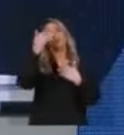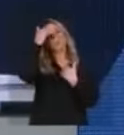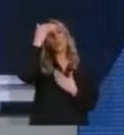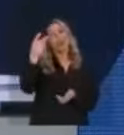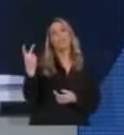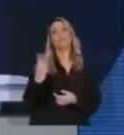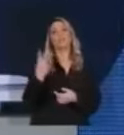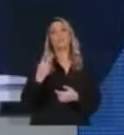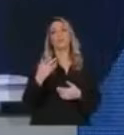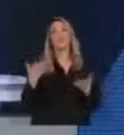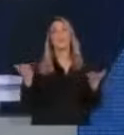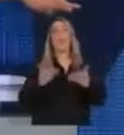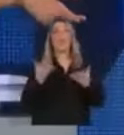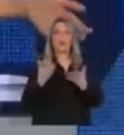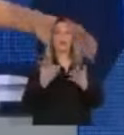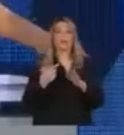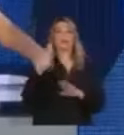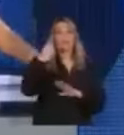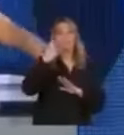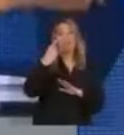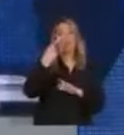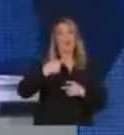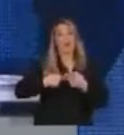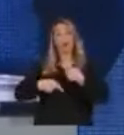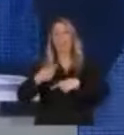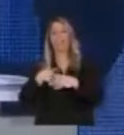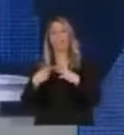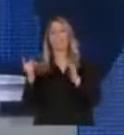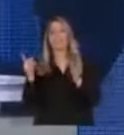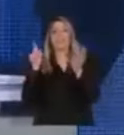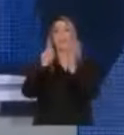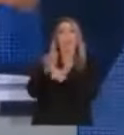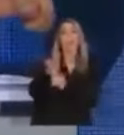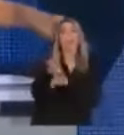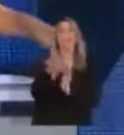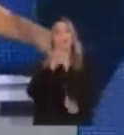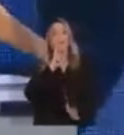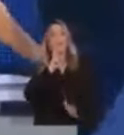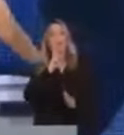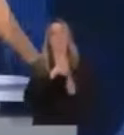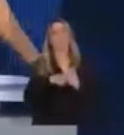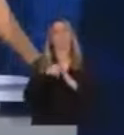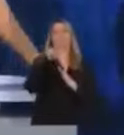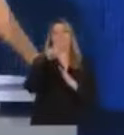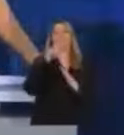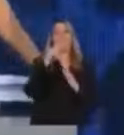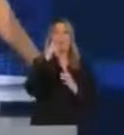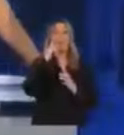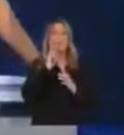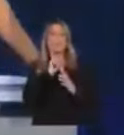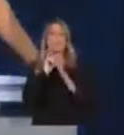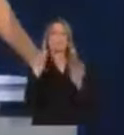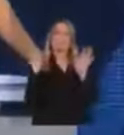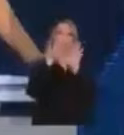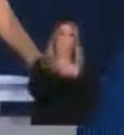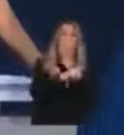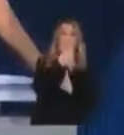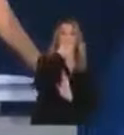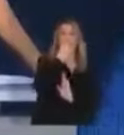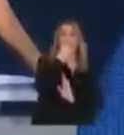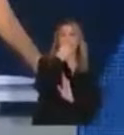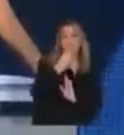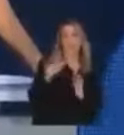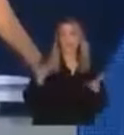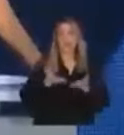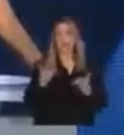dois e terminamos essa rodada essa primeira rodada de confronto entre os candidatos com a pergunta do Flávio bolsonaro necessariamente para o candidato índio da